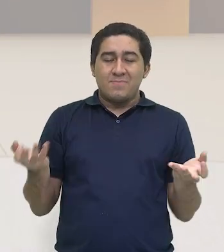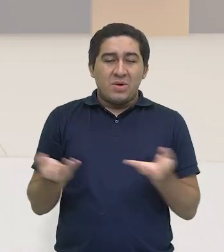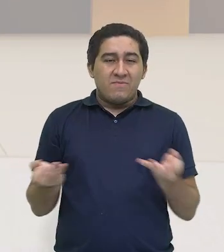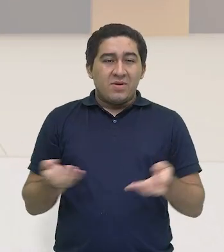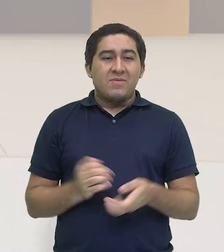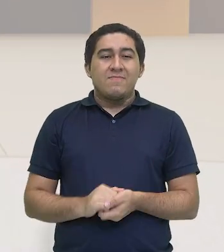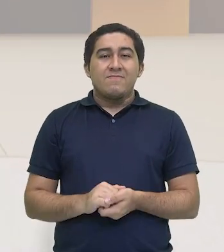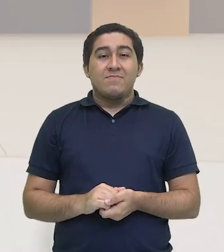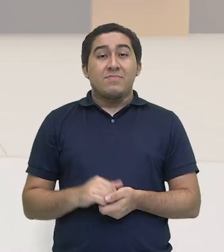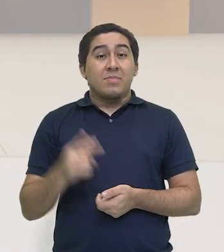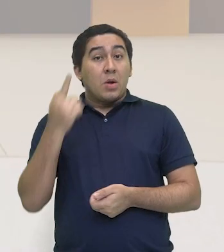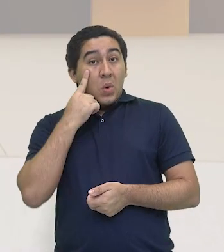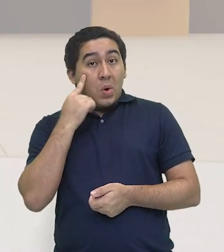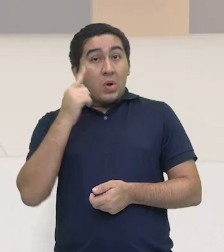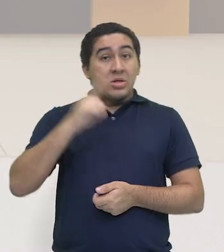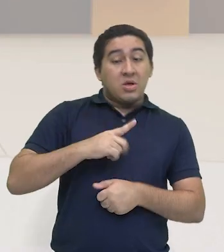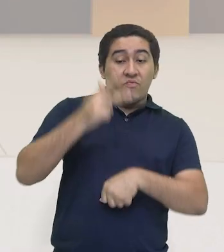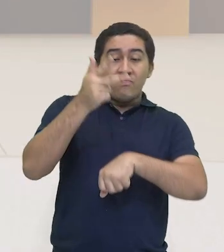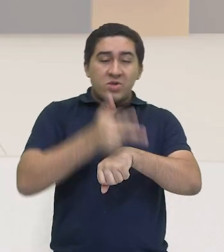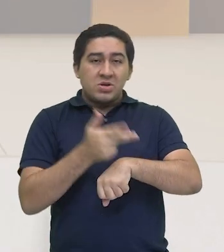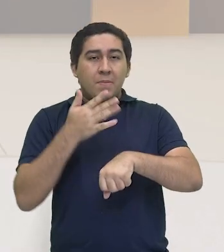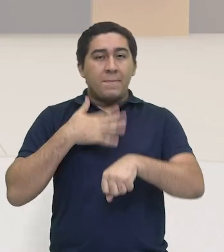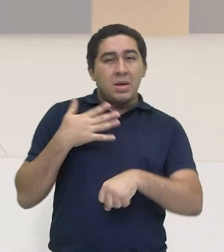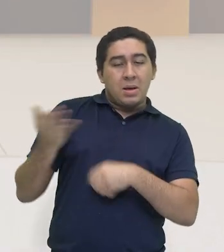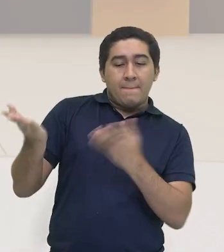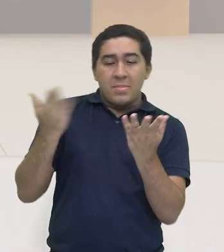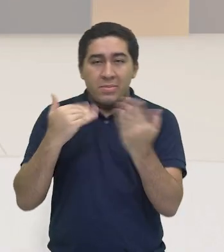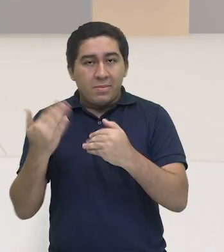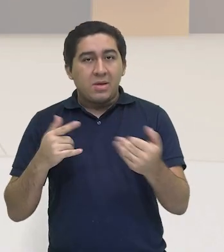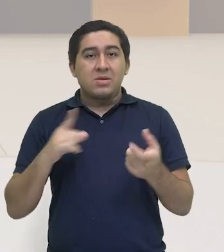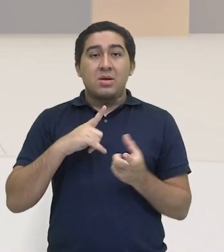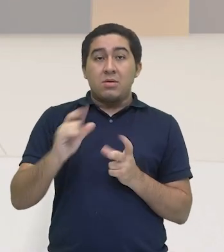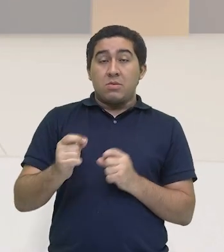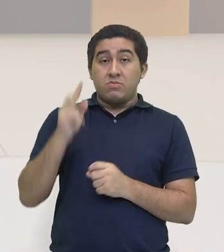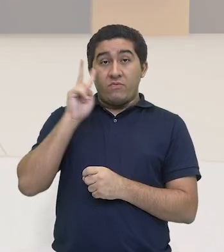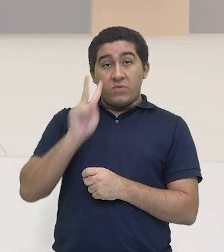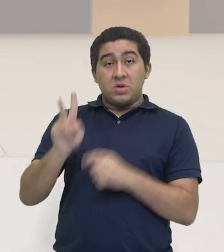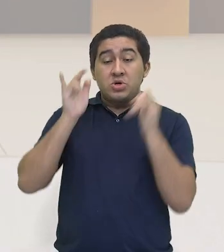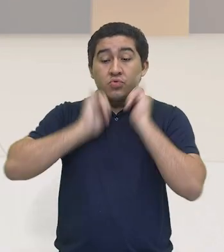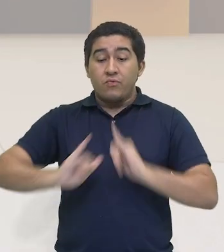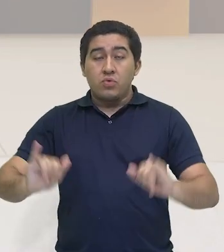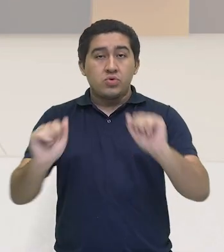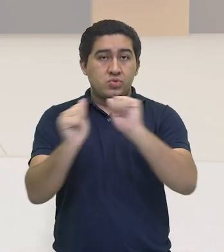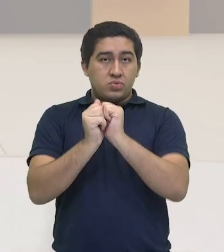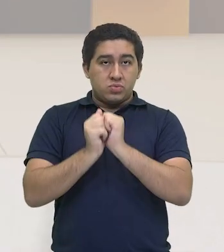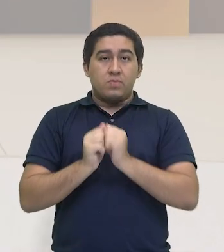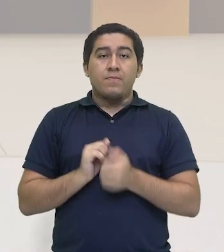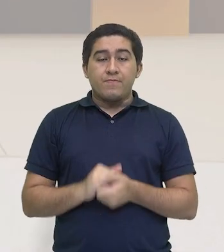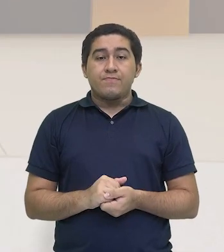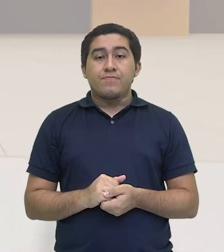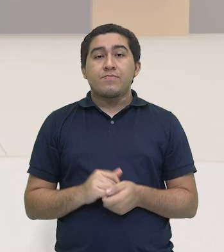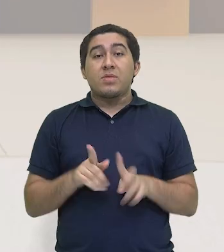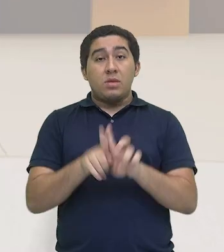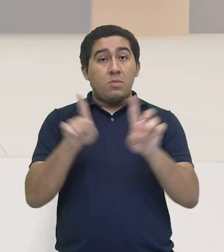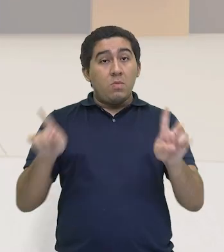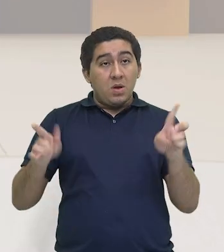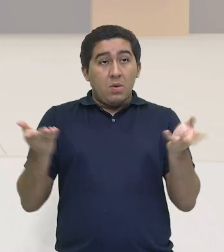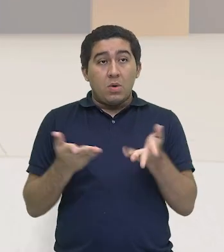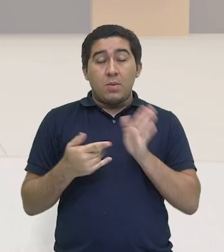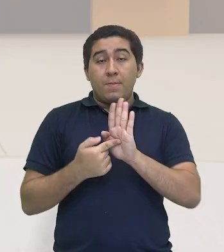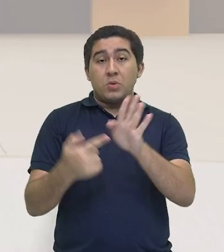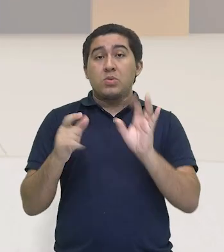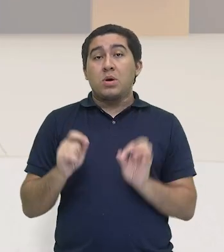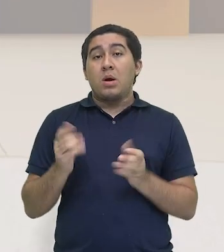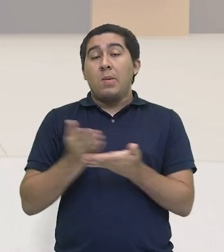Olha, gente, tem um documentário meu aí, não sei o quê. Então, você faz a divulgação junto com a publicação. Mas eu quero mostrar